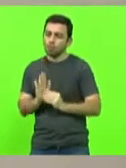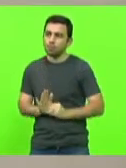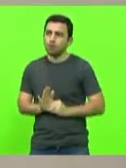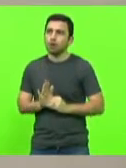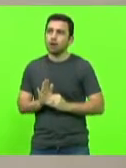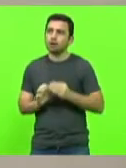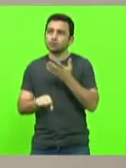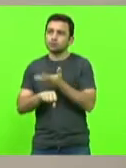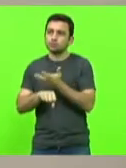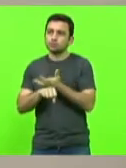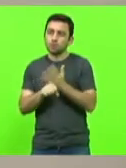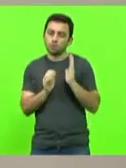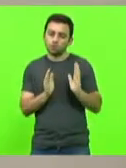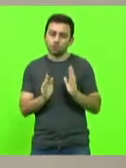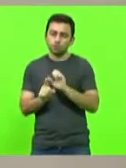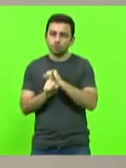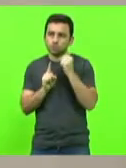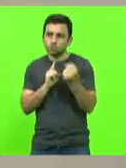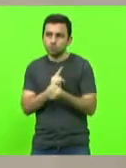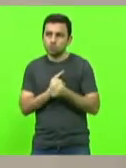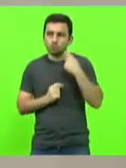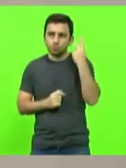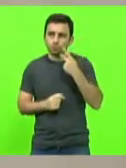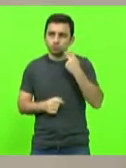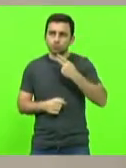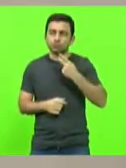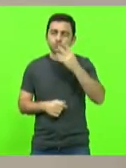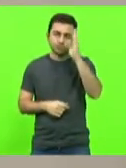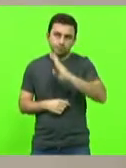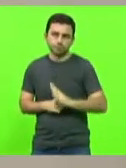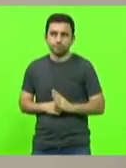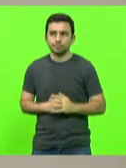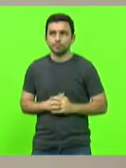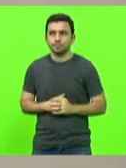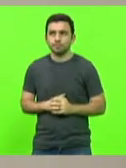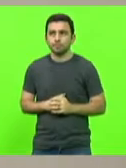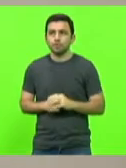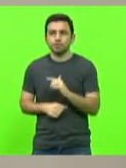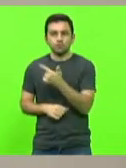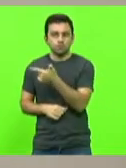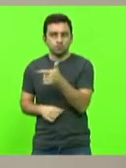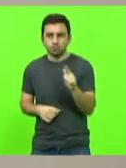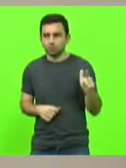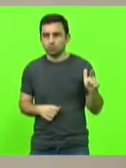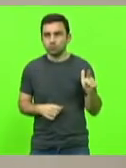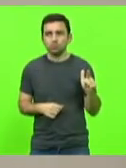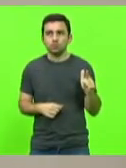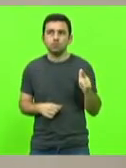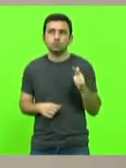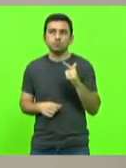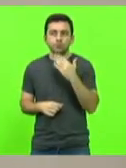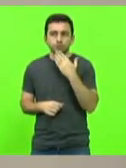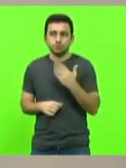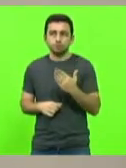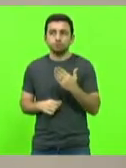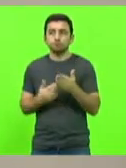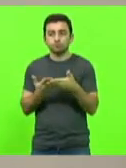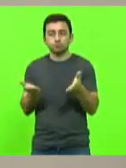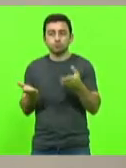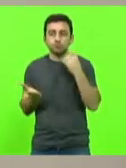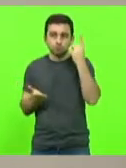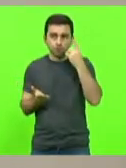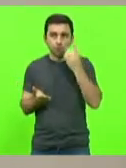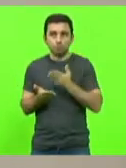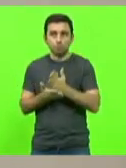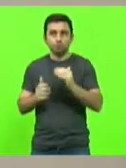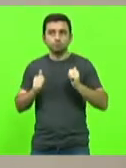disciplina de organização social e política brasileira, em discussão. Não havendo quem queira discutir, em votação, deputados que aprovam, permaneçam como se